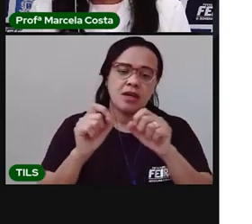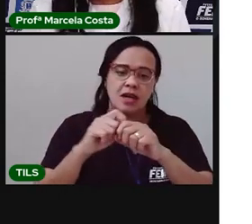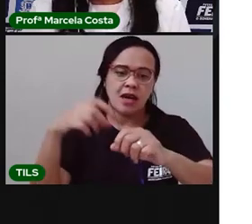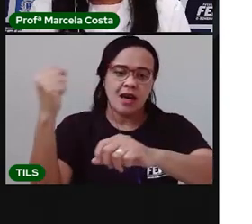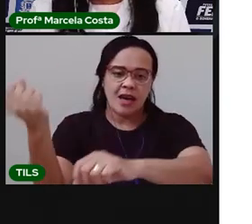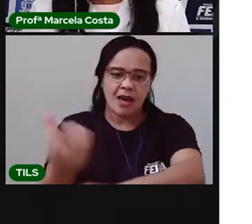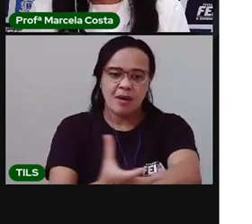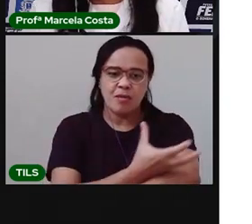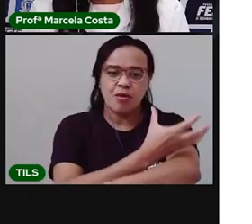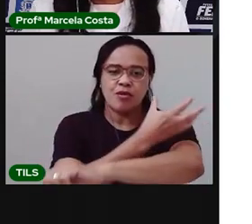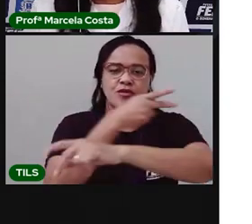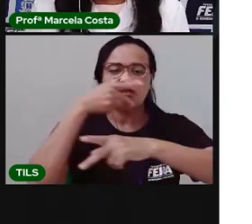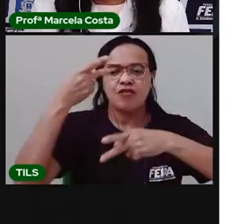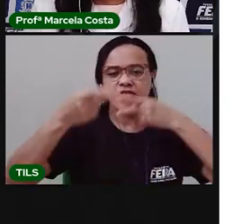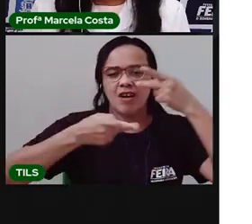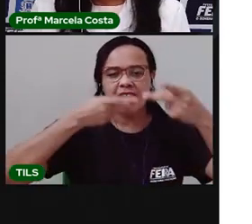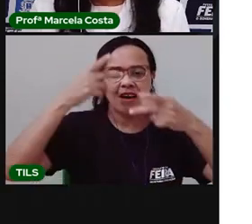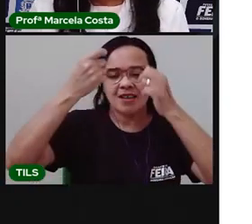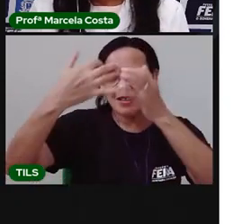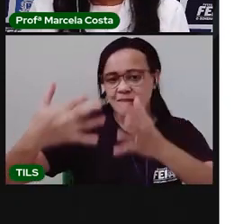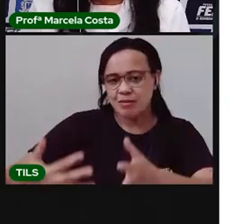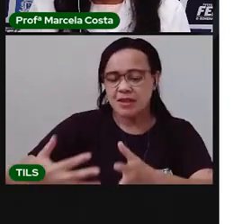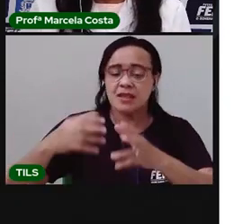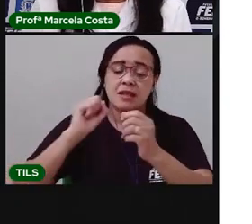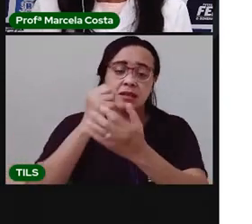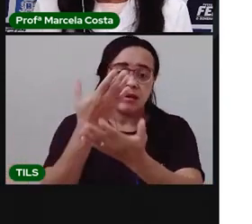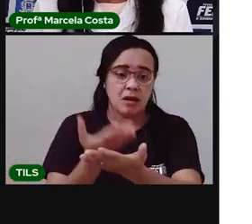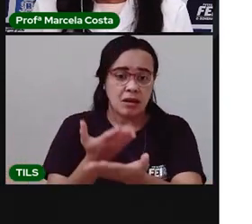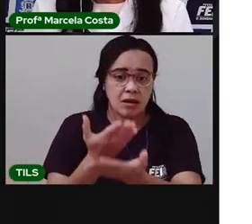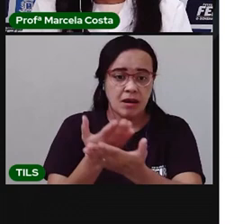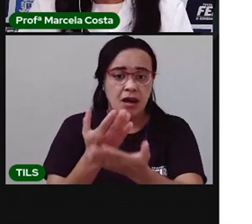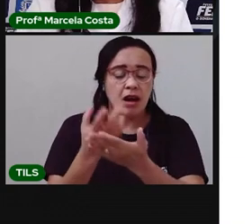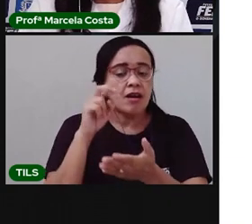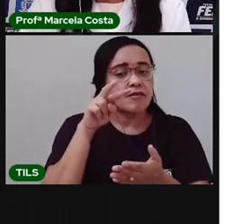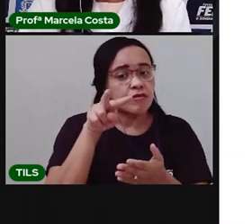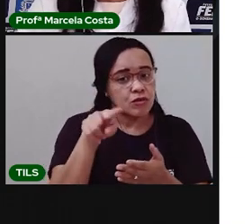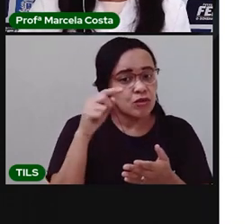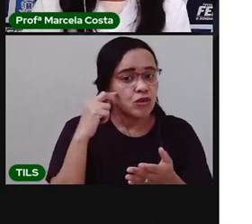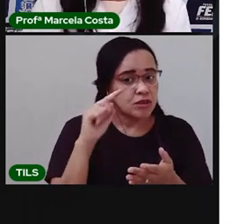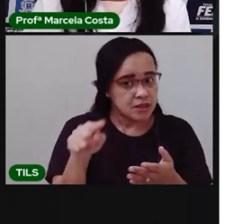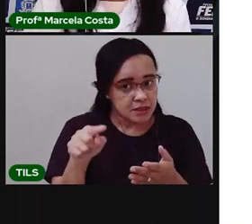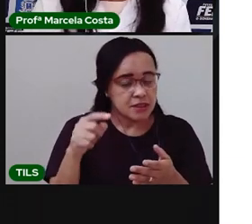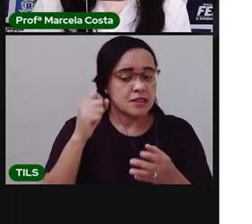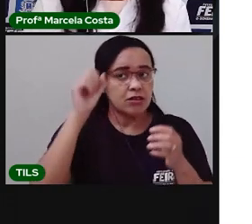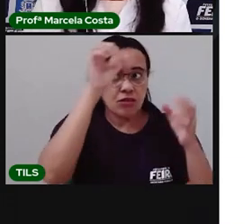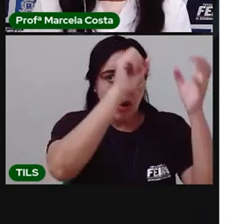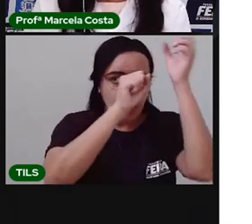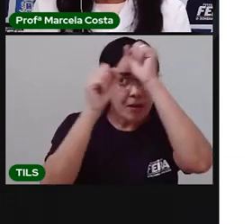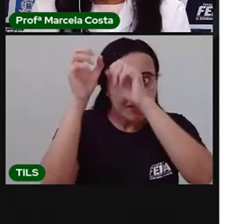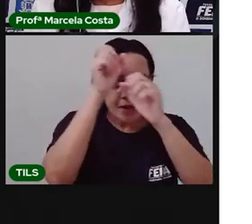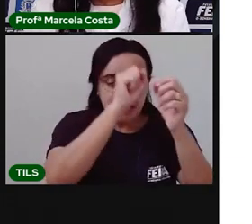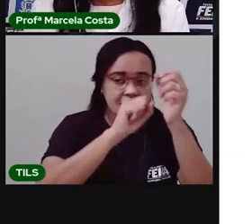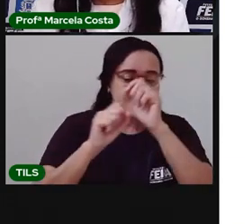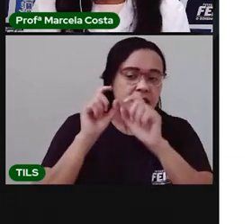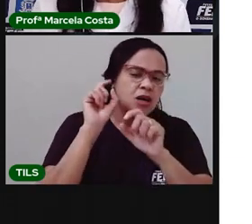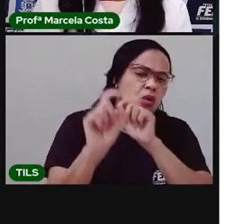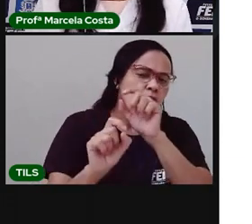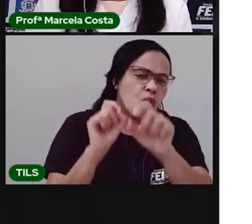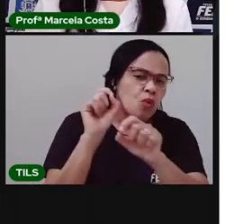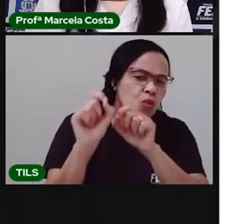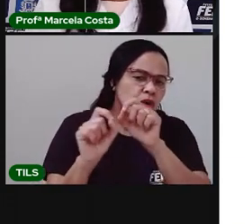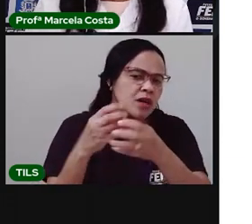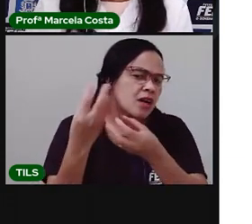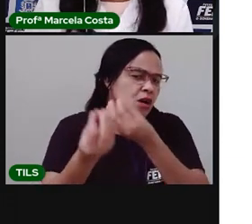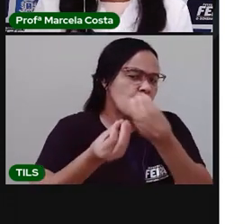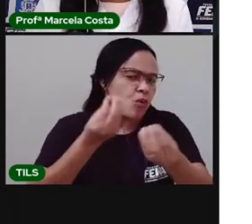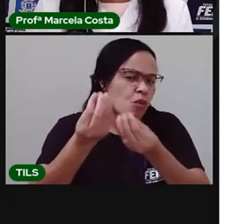falam. Com essa aula, vocês vão aprender a identificar as emoções,